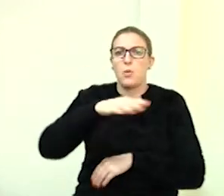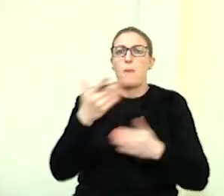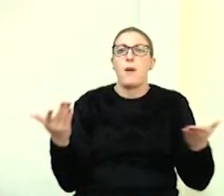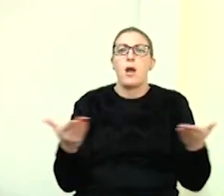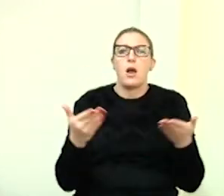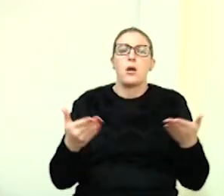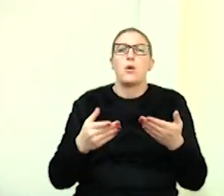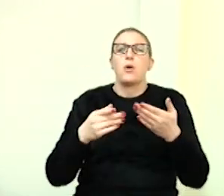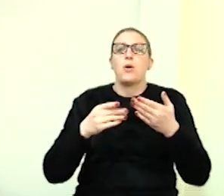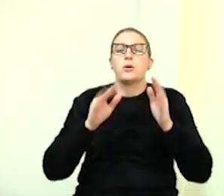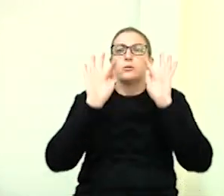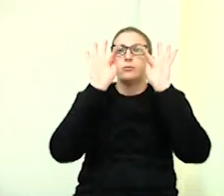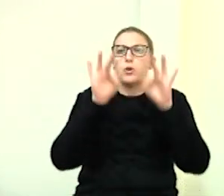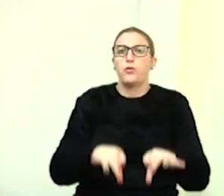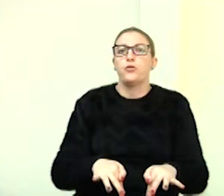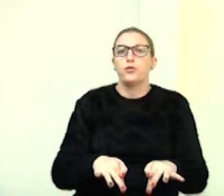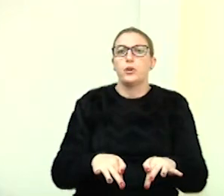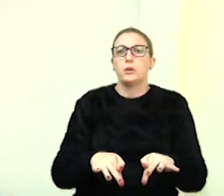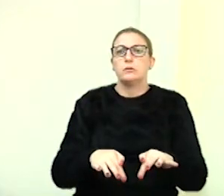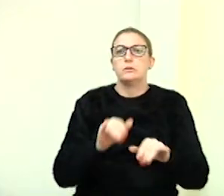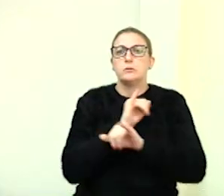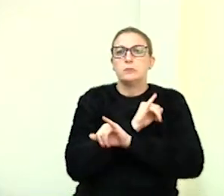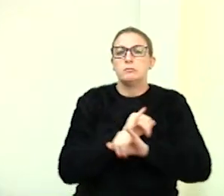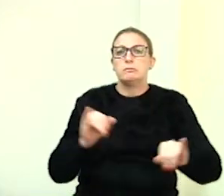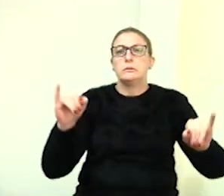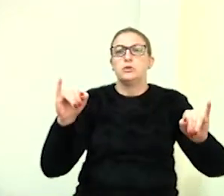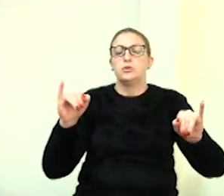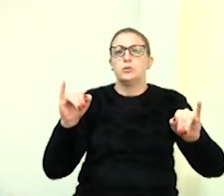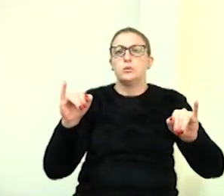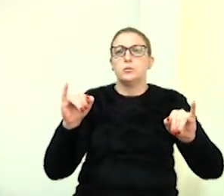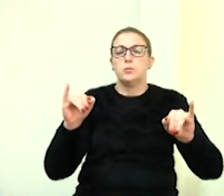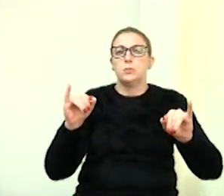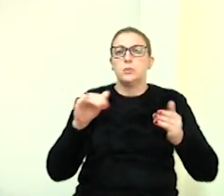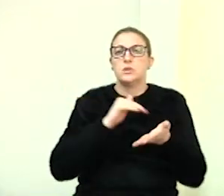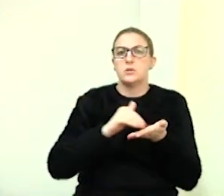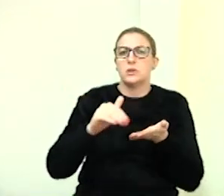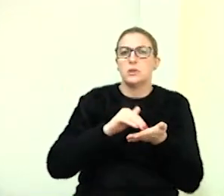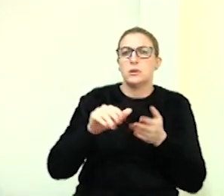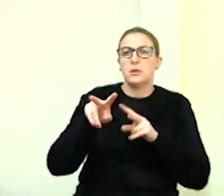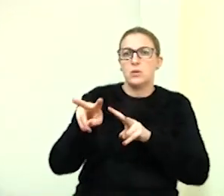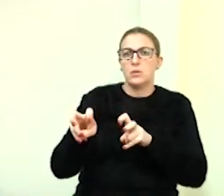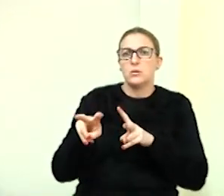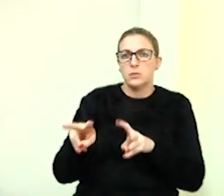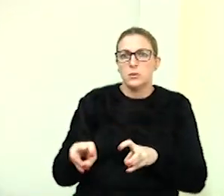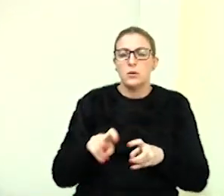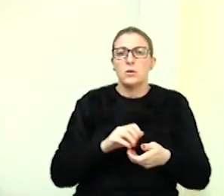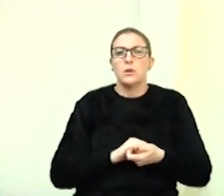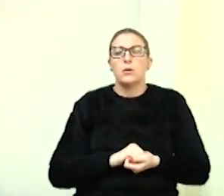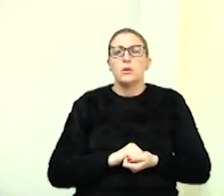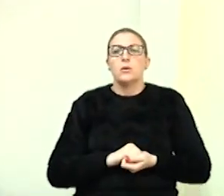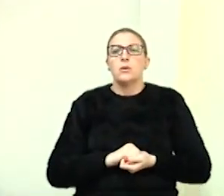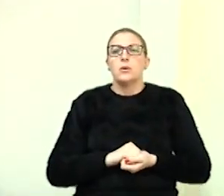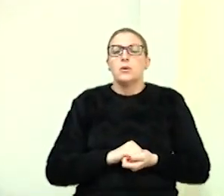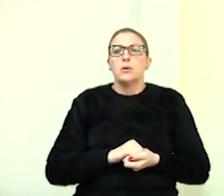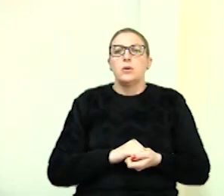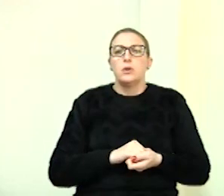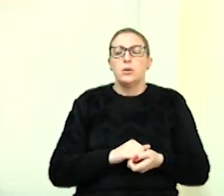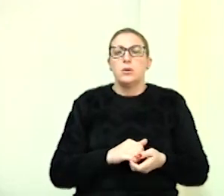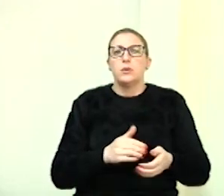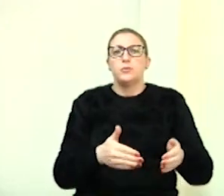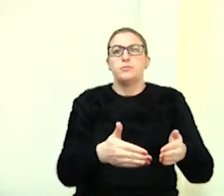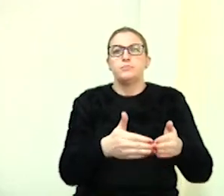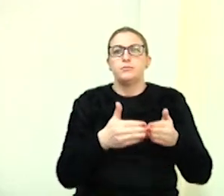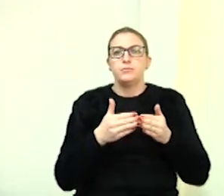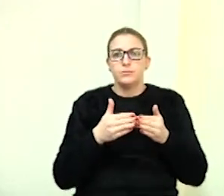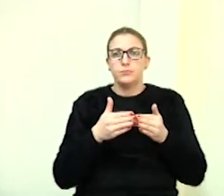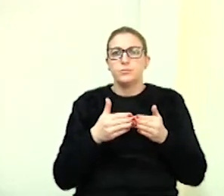onze, emitida pela Secretaria de Agricultura, Pecuários e Desenvolvimento Rural, CADPR. Requerimento número trinta e sete,